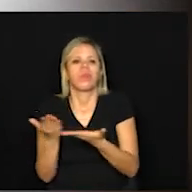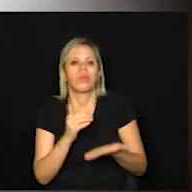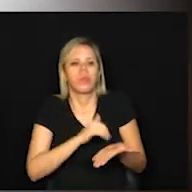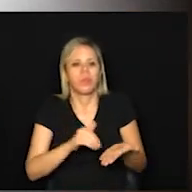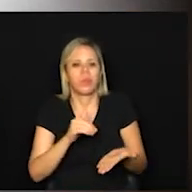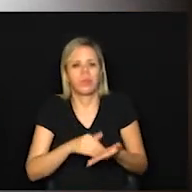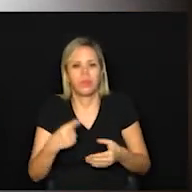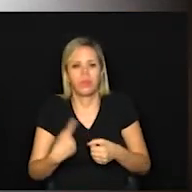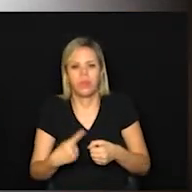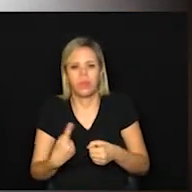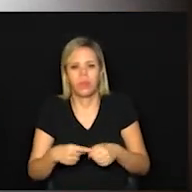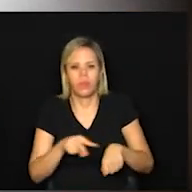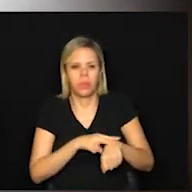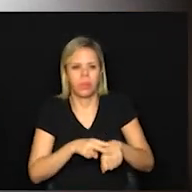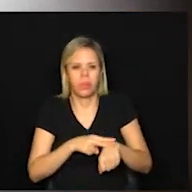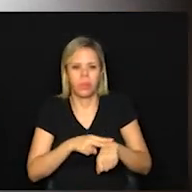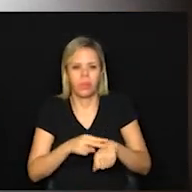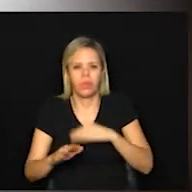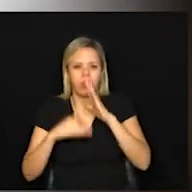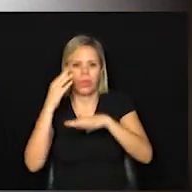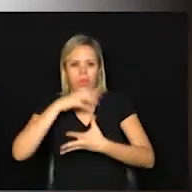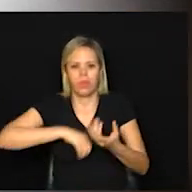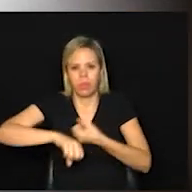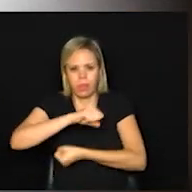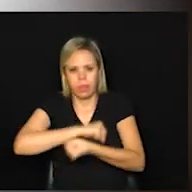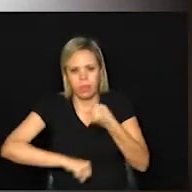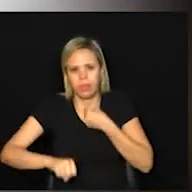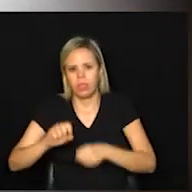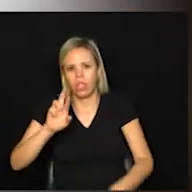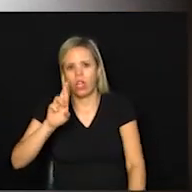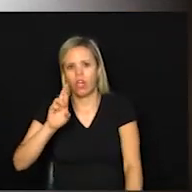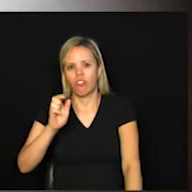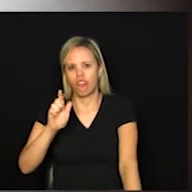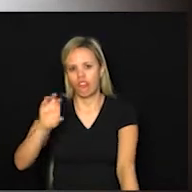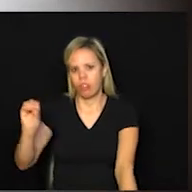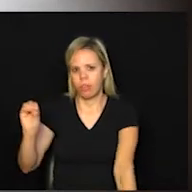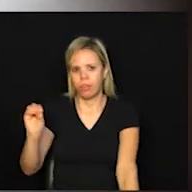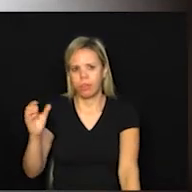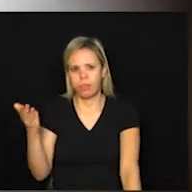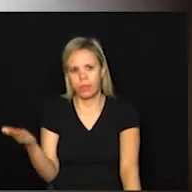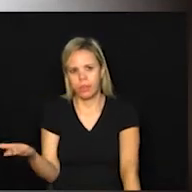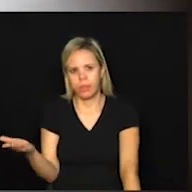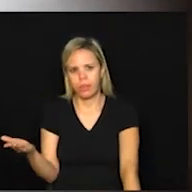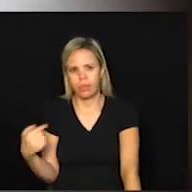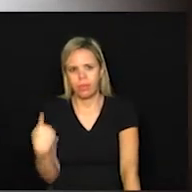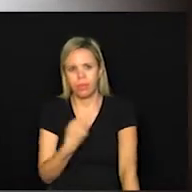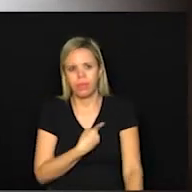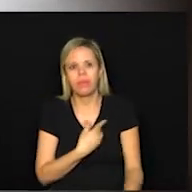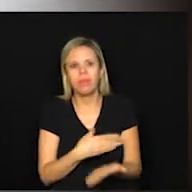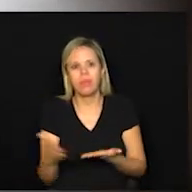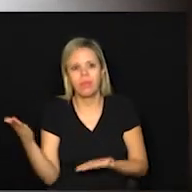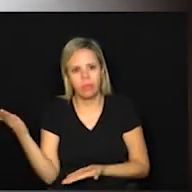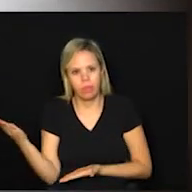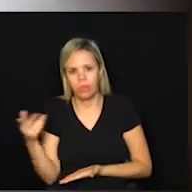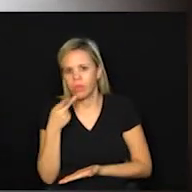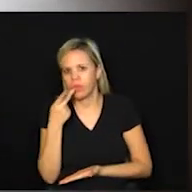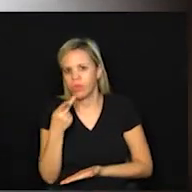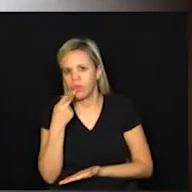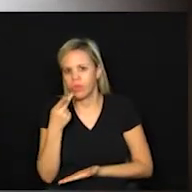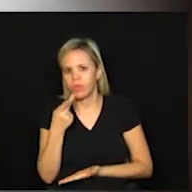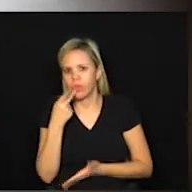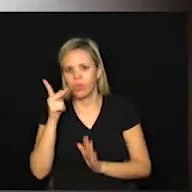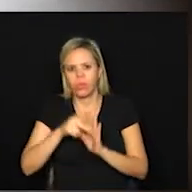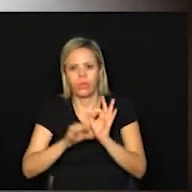secretário municipal do Verde e Desenvolvimento Sustentável, Rogério Menezes. Quando a gente começou a falar de